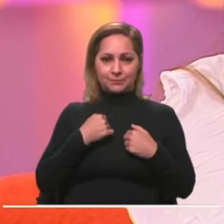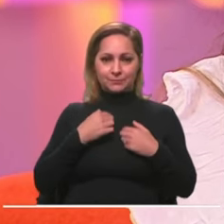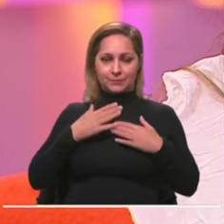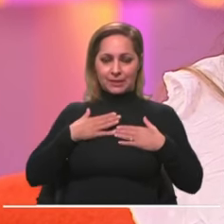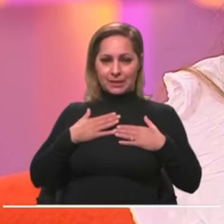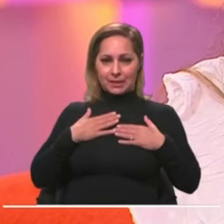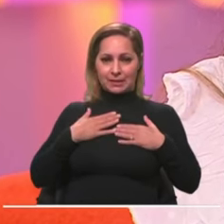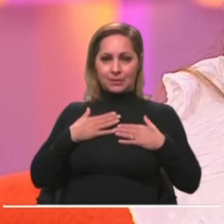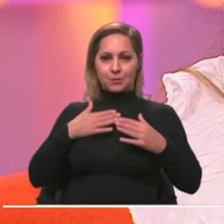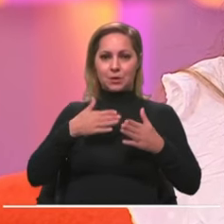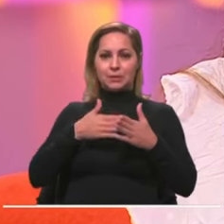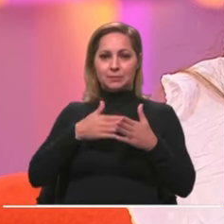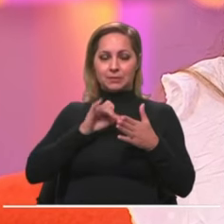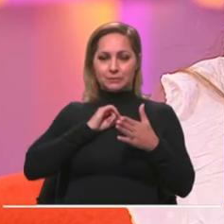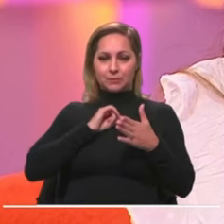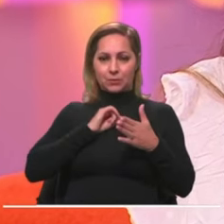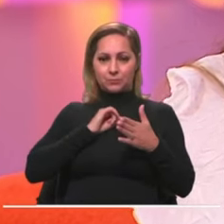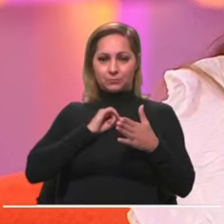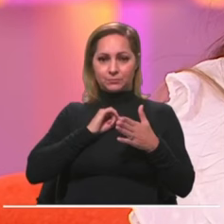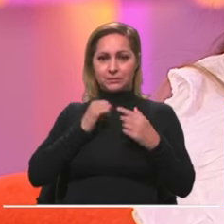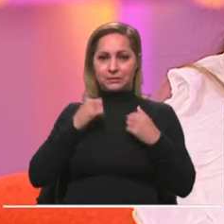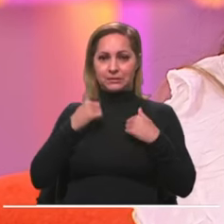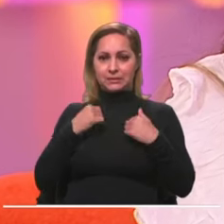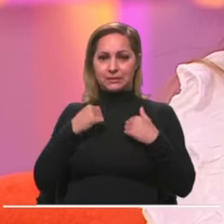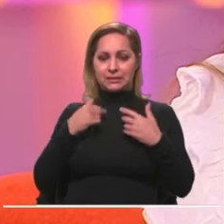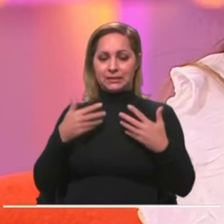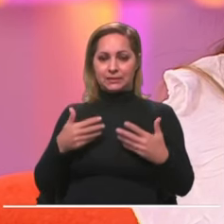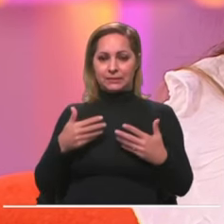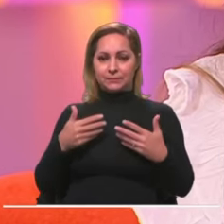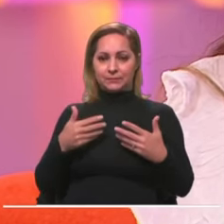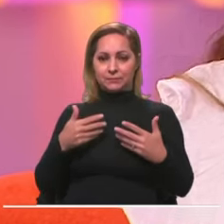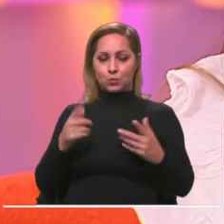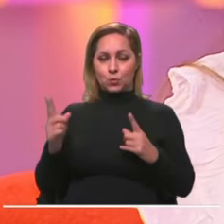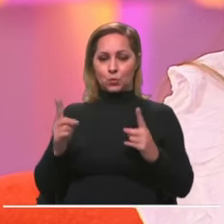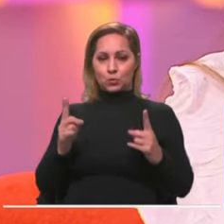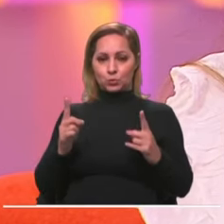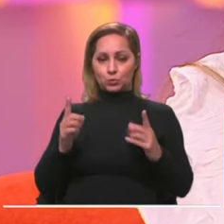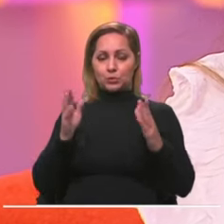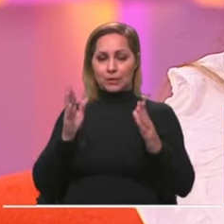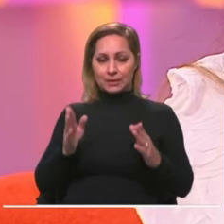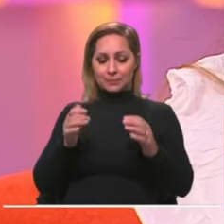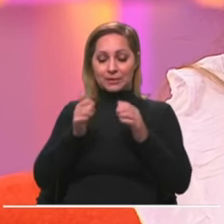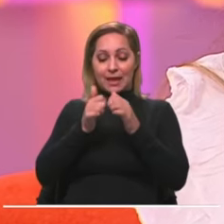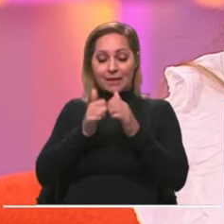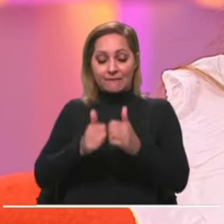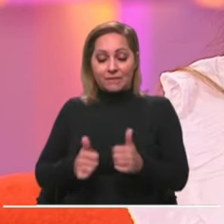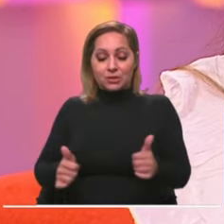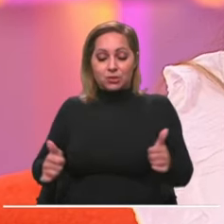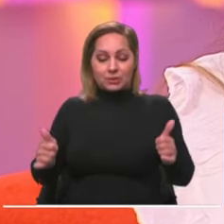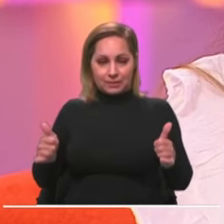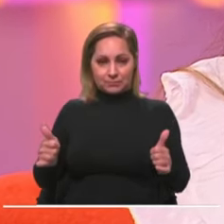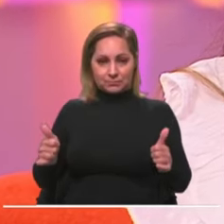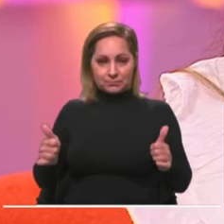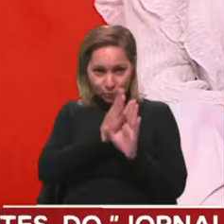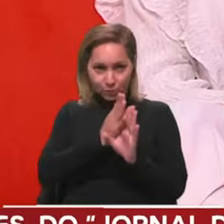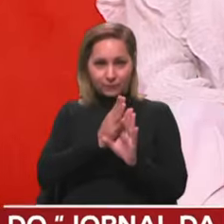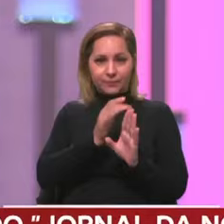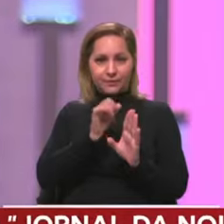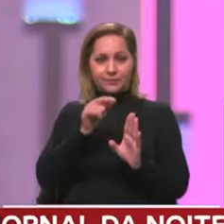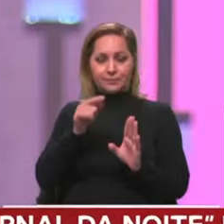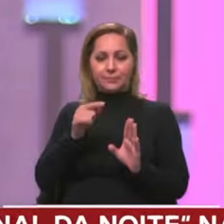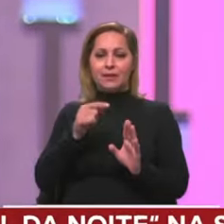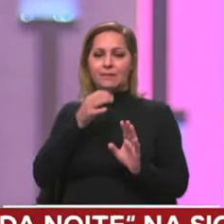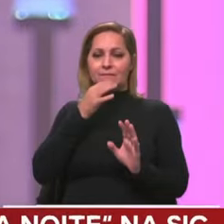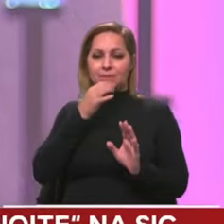limites e e que naquele momento o que nós precisávamos era de nos afastar para para cuidar de nós falamos